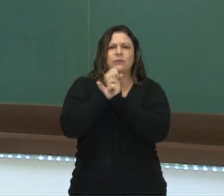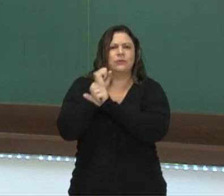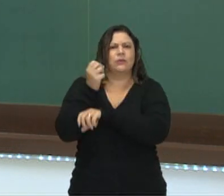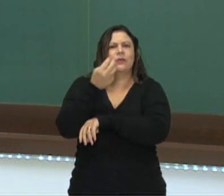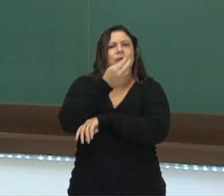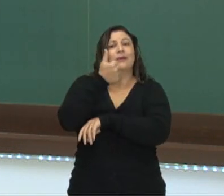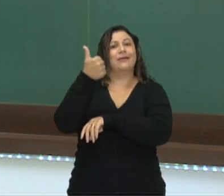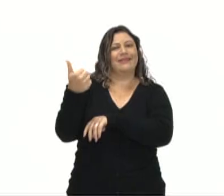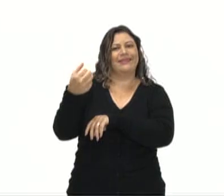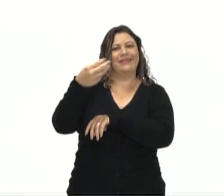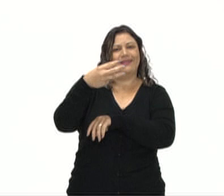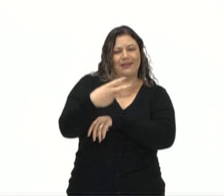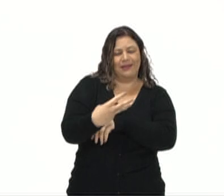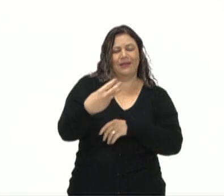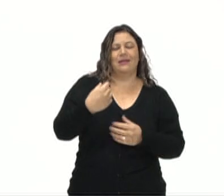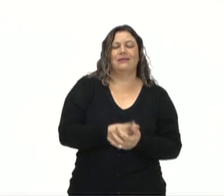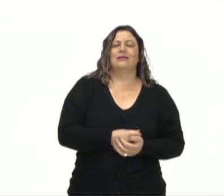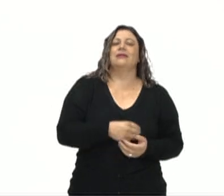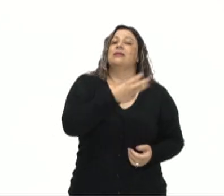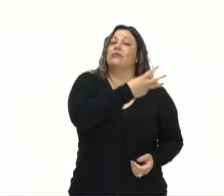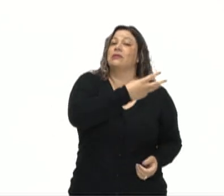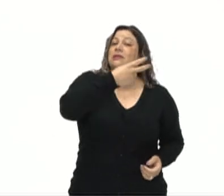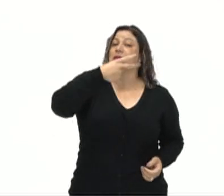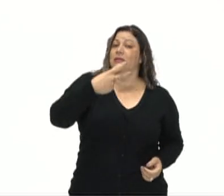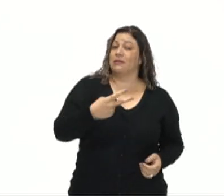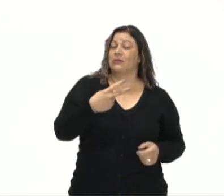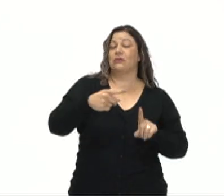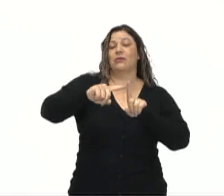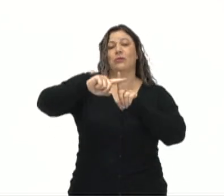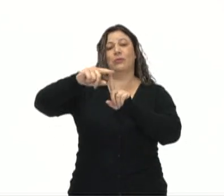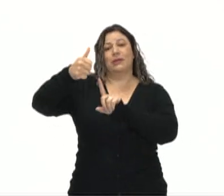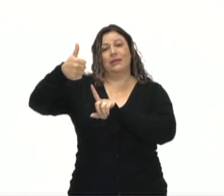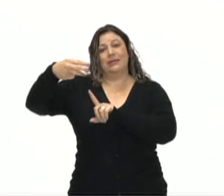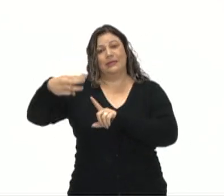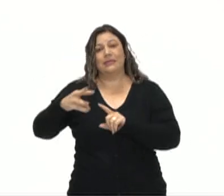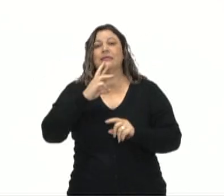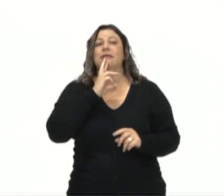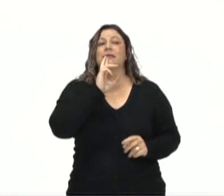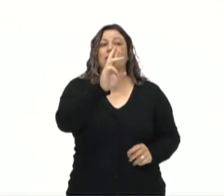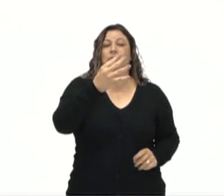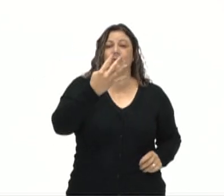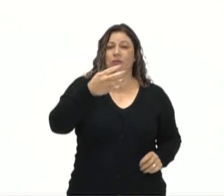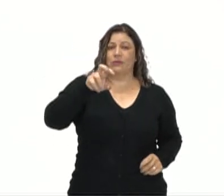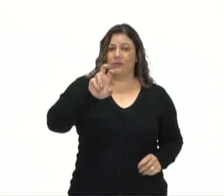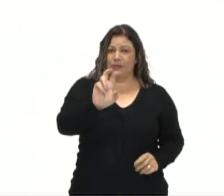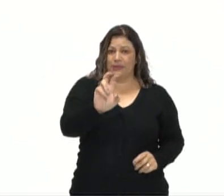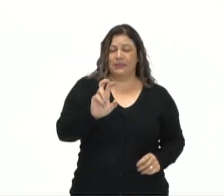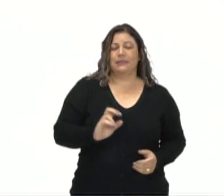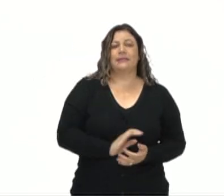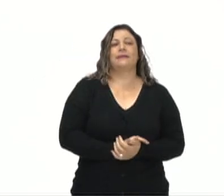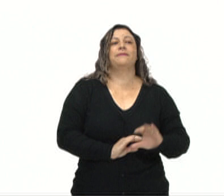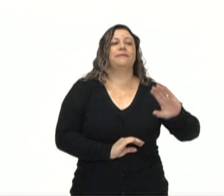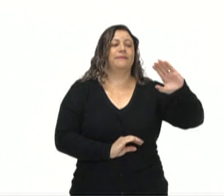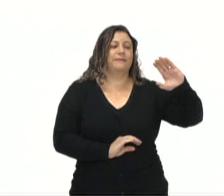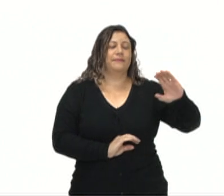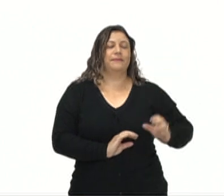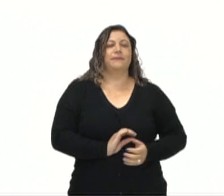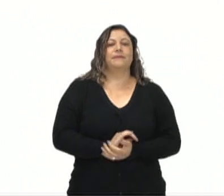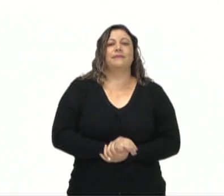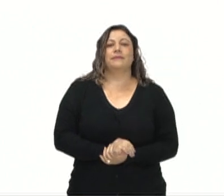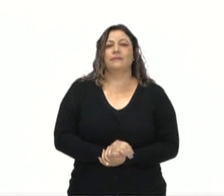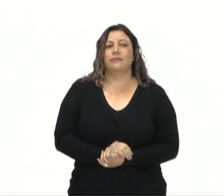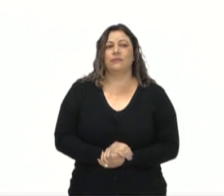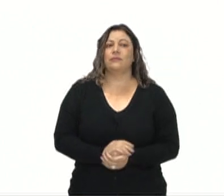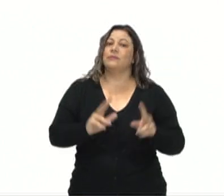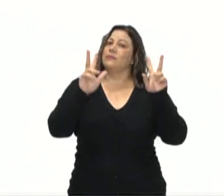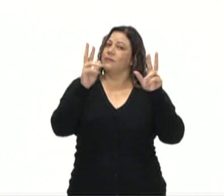Então teremos 32 mais 13, que por sua vez é 45, beleza? Letra C. Mais